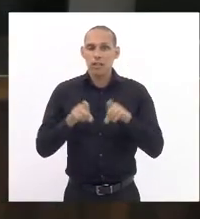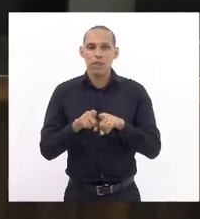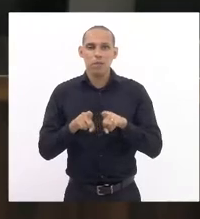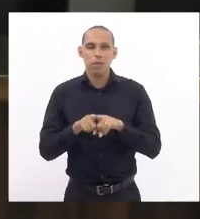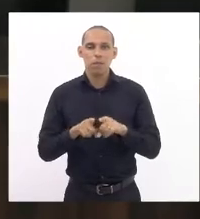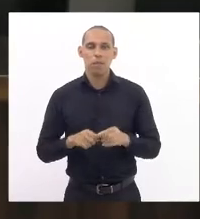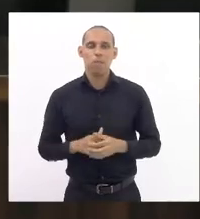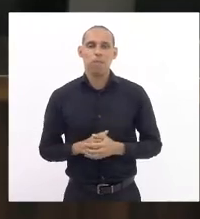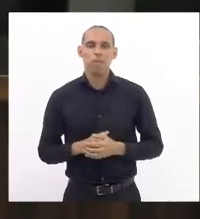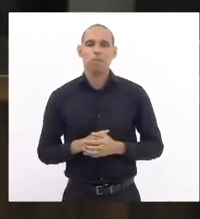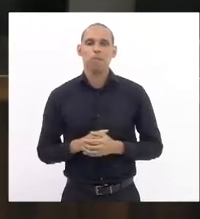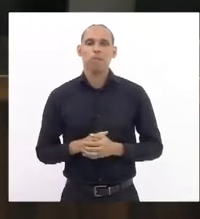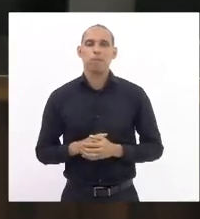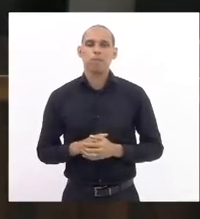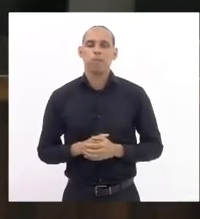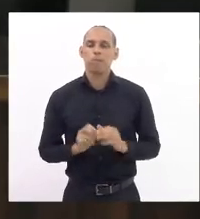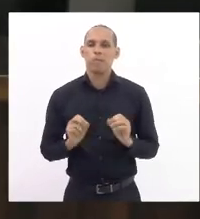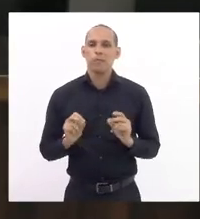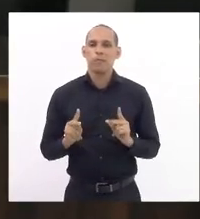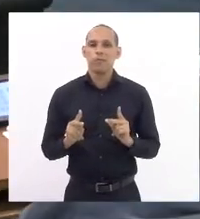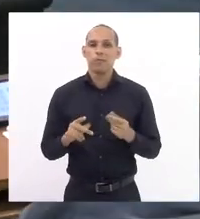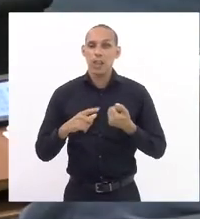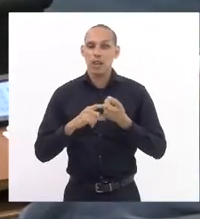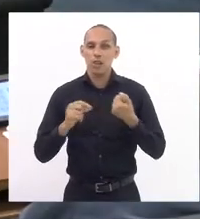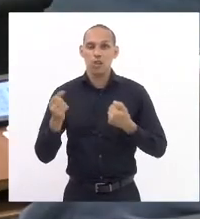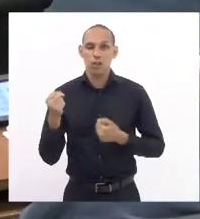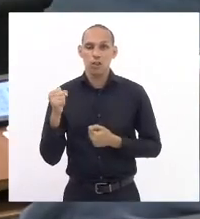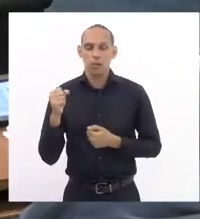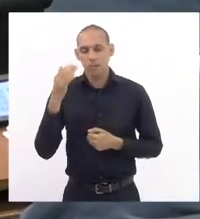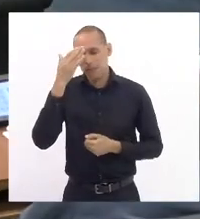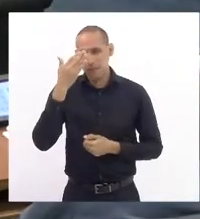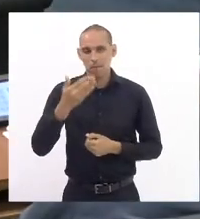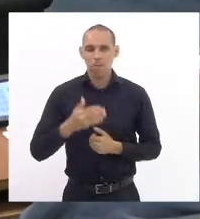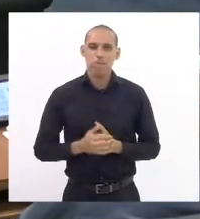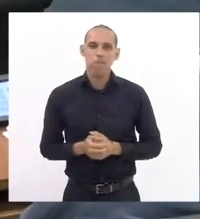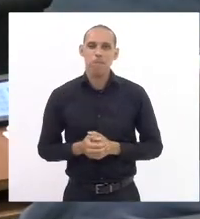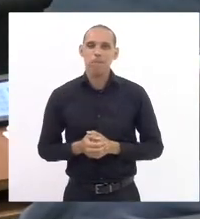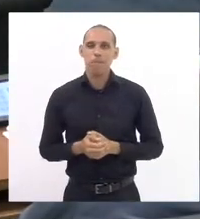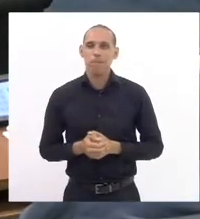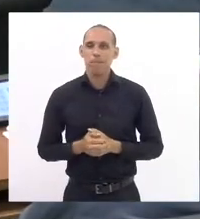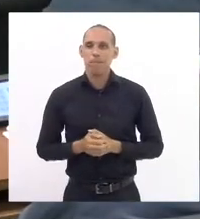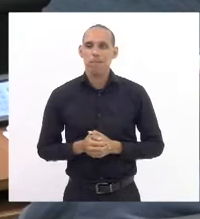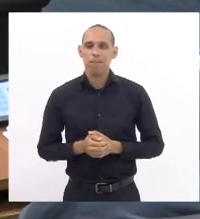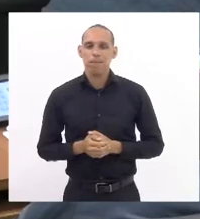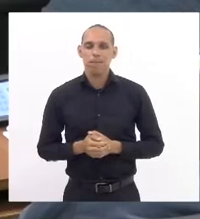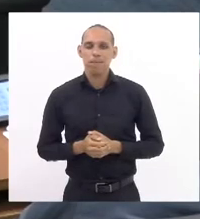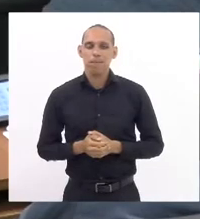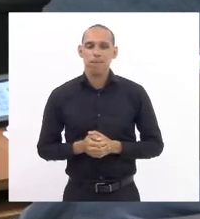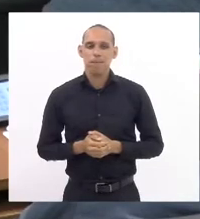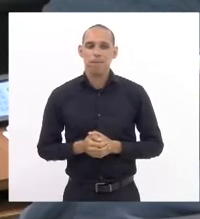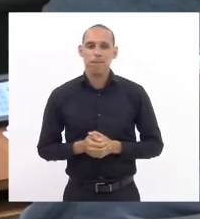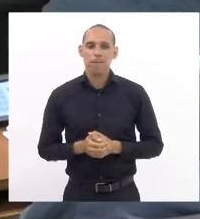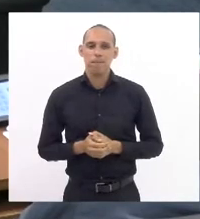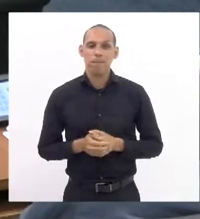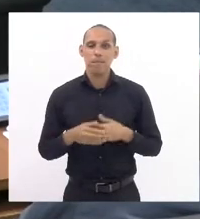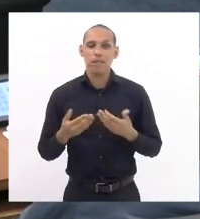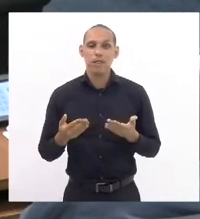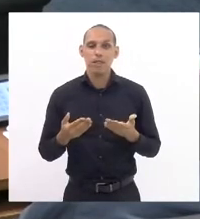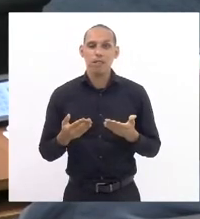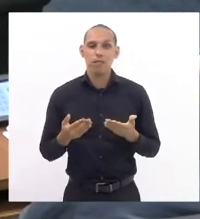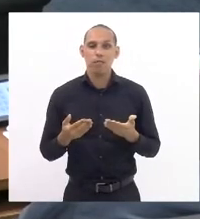Destaque. Destaque. Ok. Artigo 8º. Obrigado. Então vamos ao